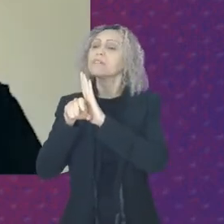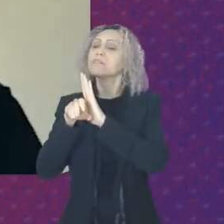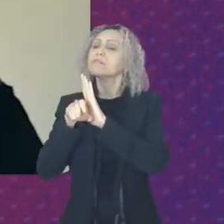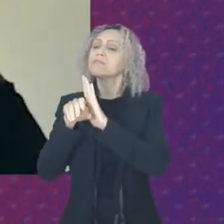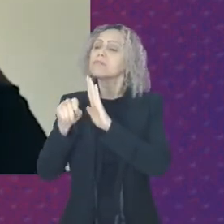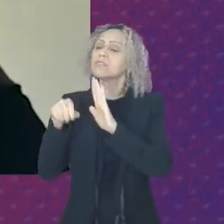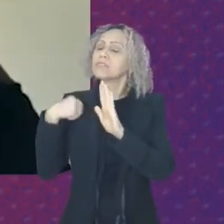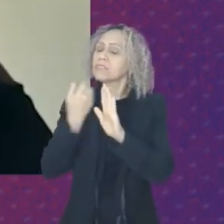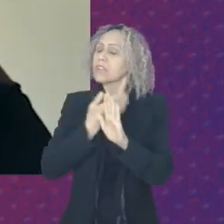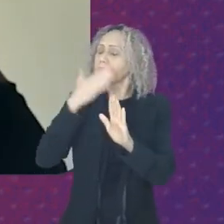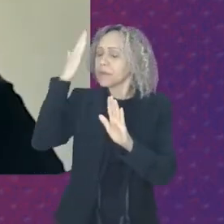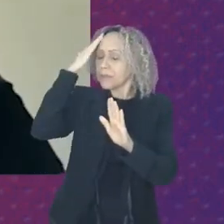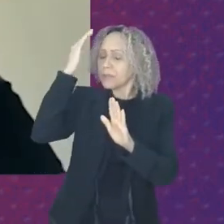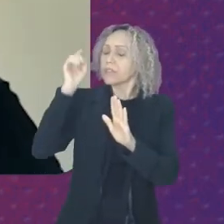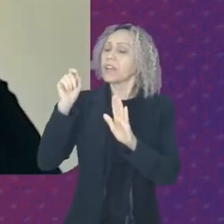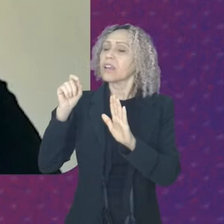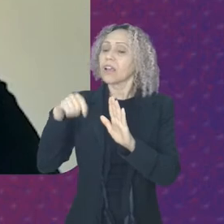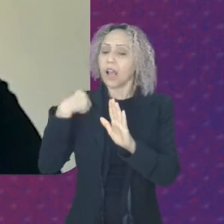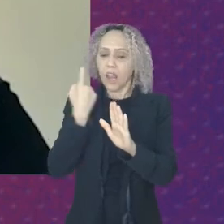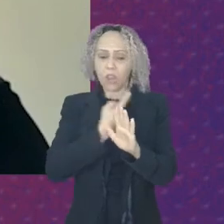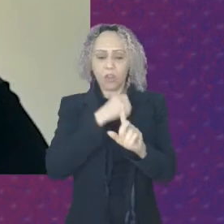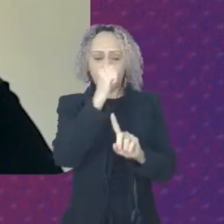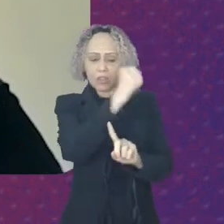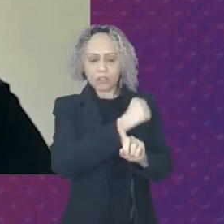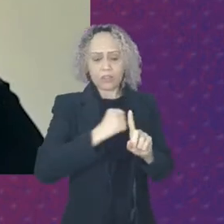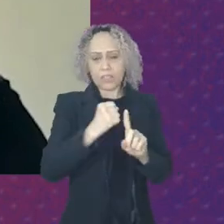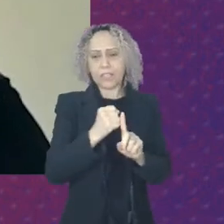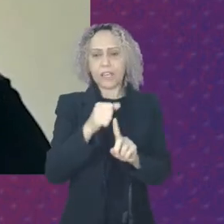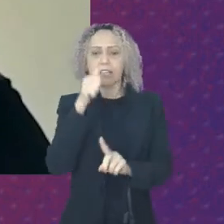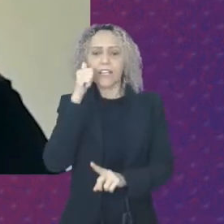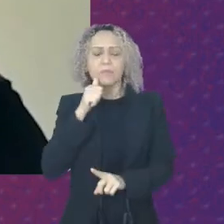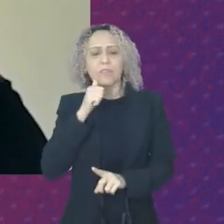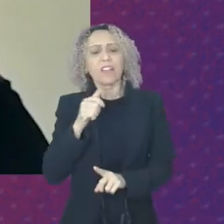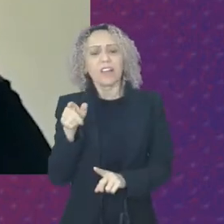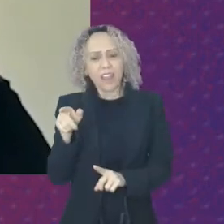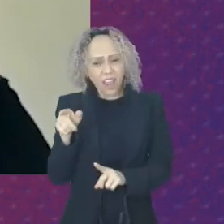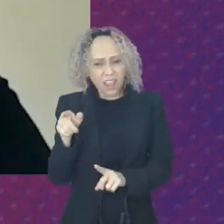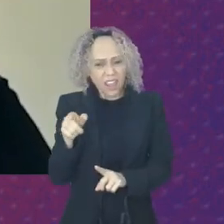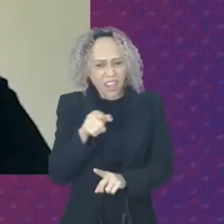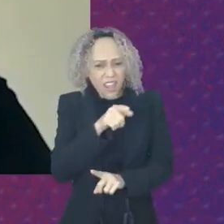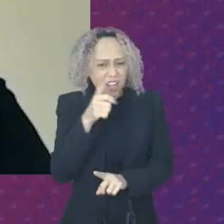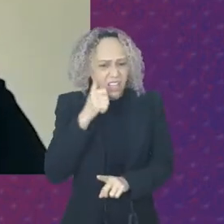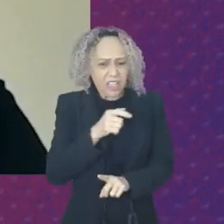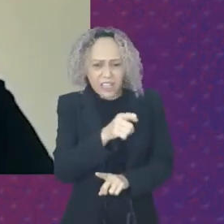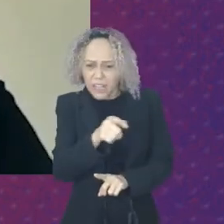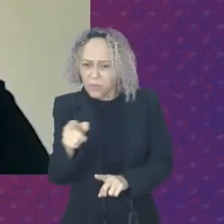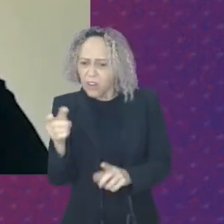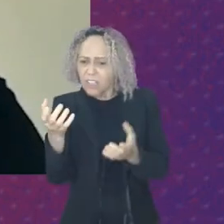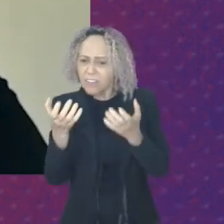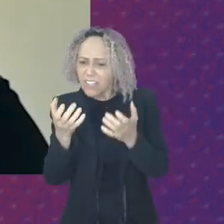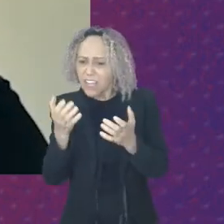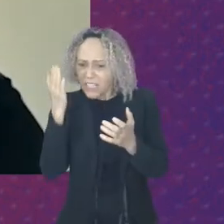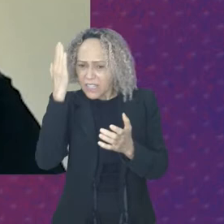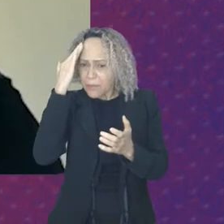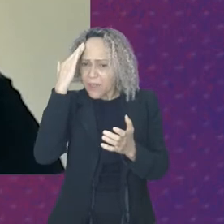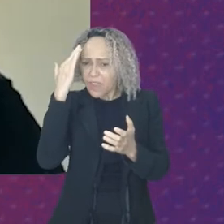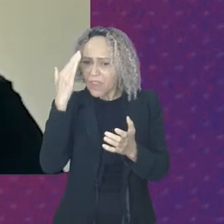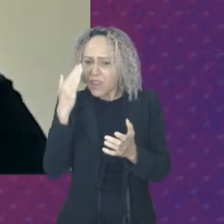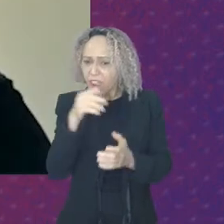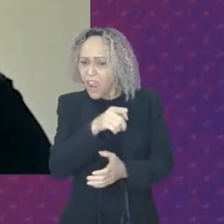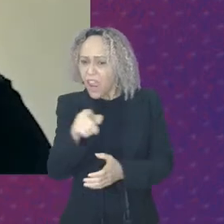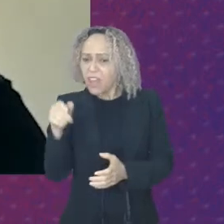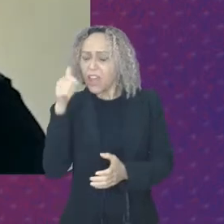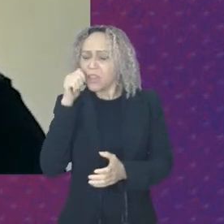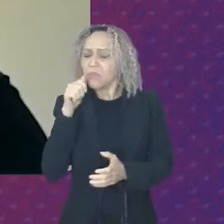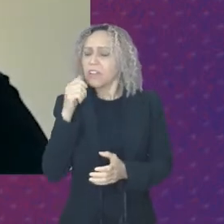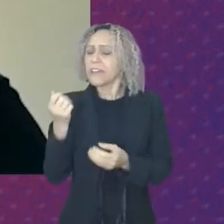que a nossa sociedade, em especial as nossas mulheres, querem saber. O que é que essas mulheres querem que chegue até elas a partir